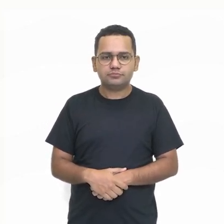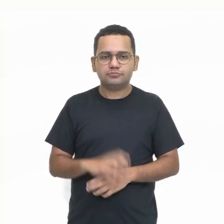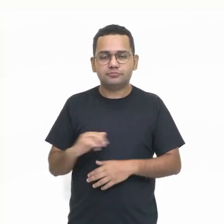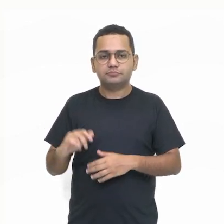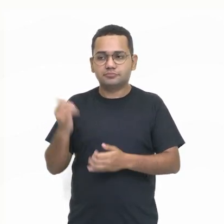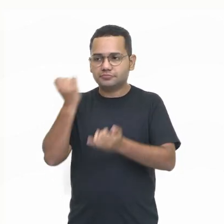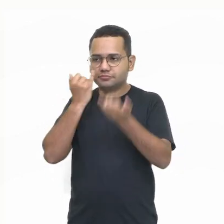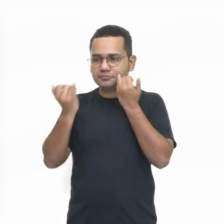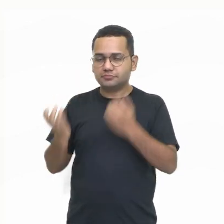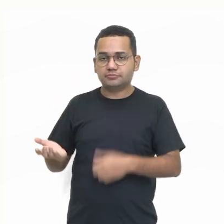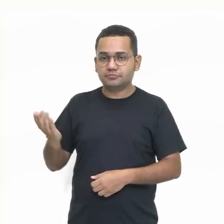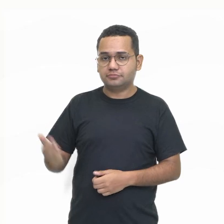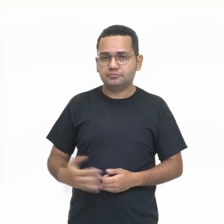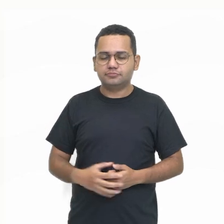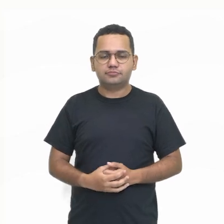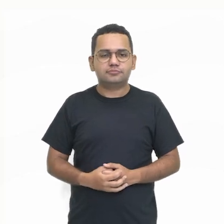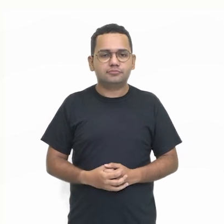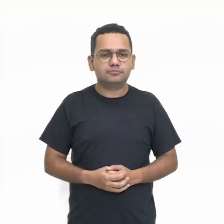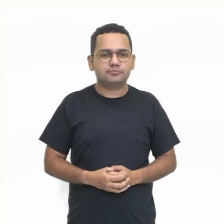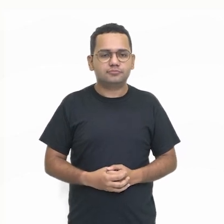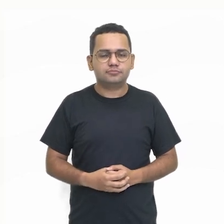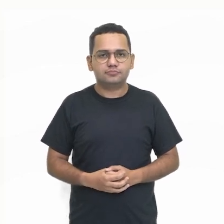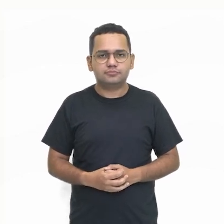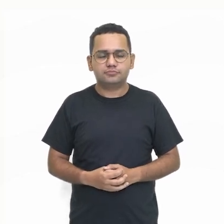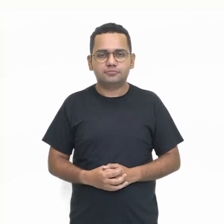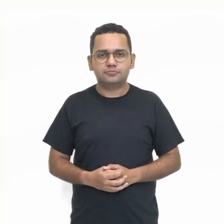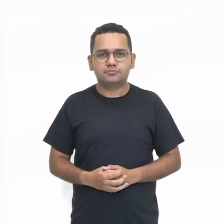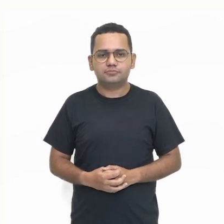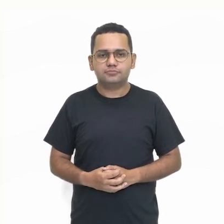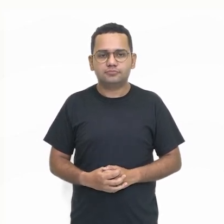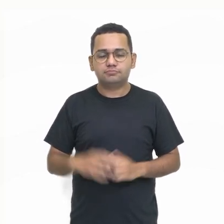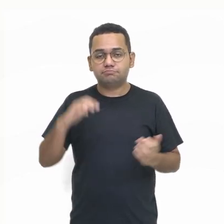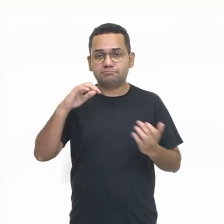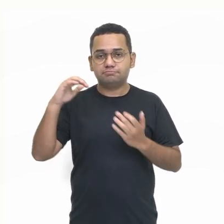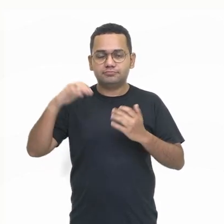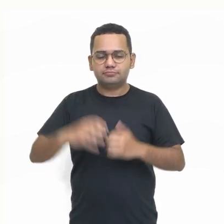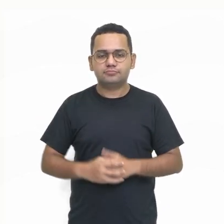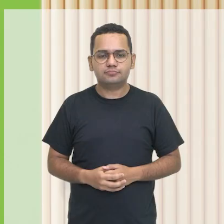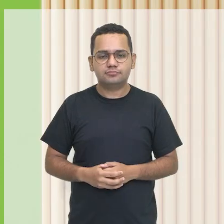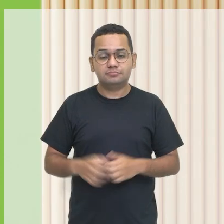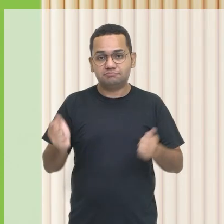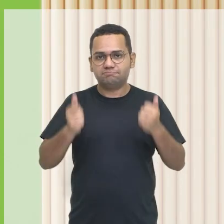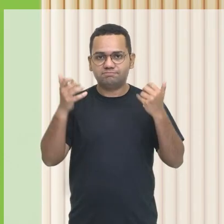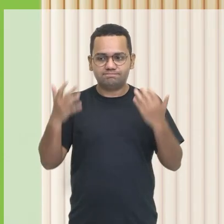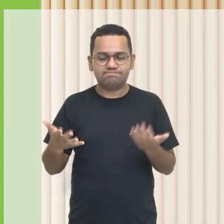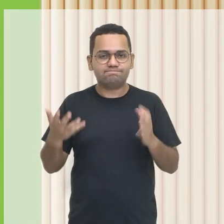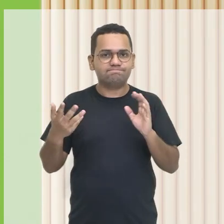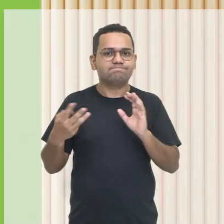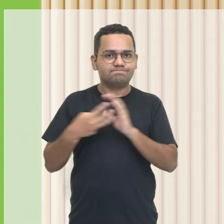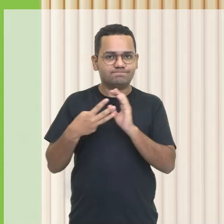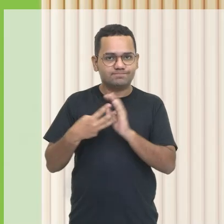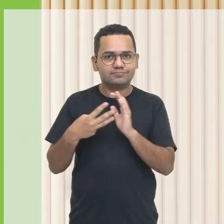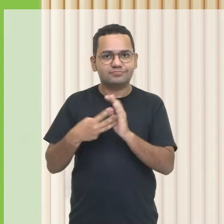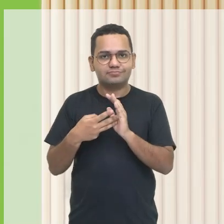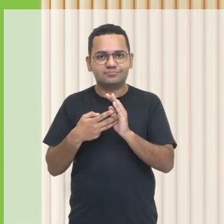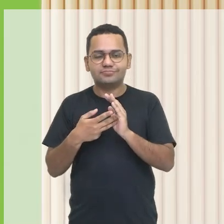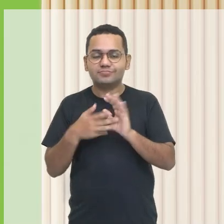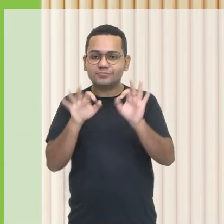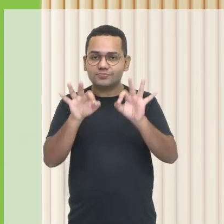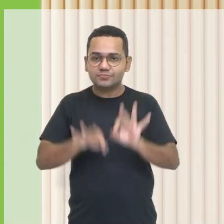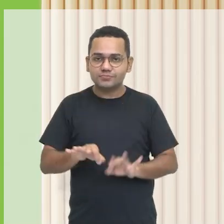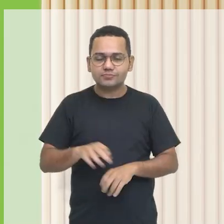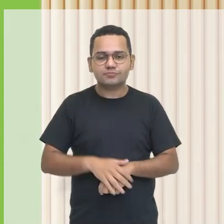célula vegetal. Falamos aí bastante, né? Relembramos aí as estruturas celulares, falando sobre a